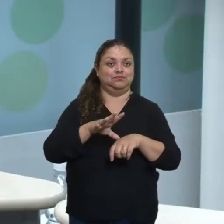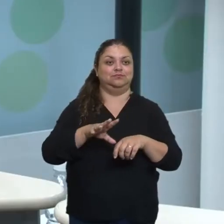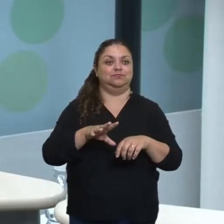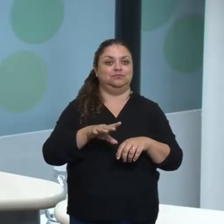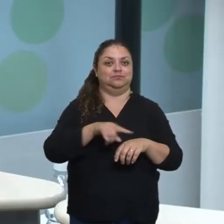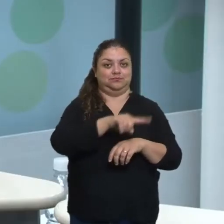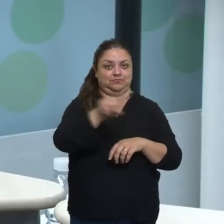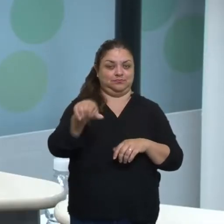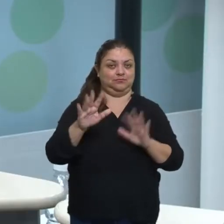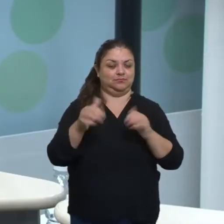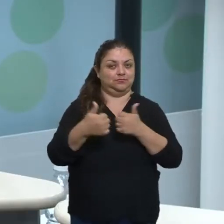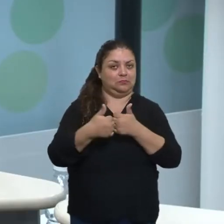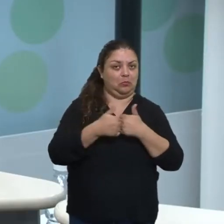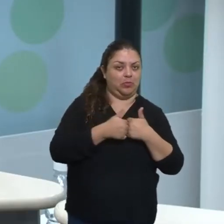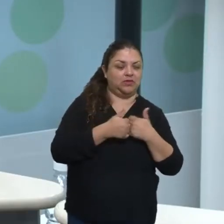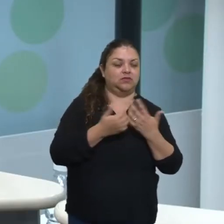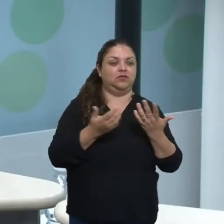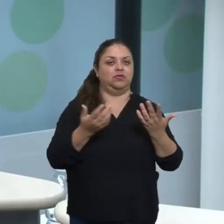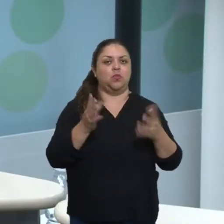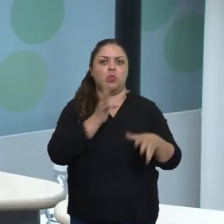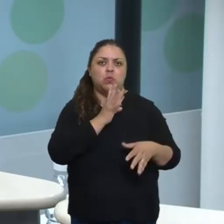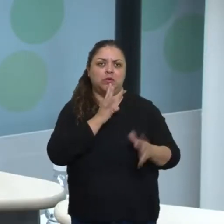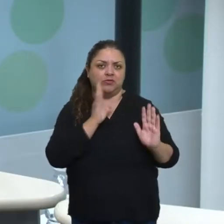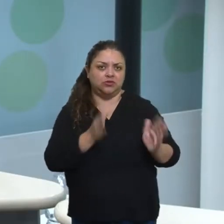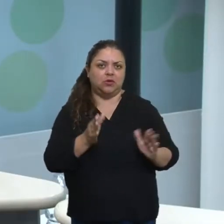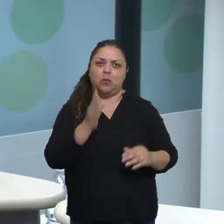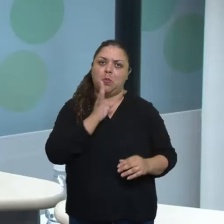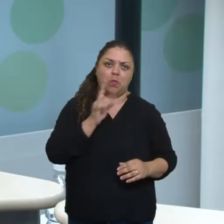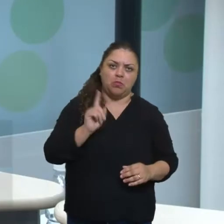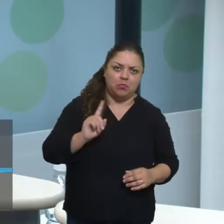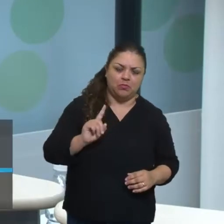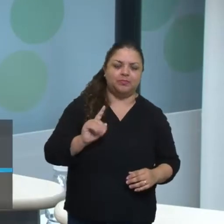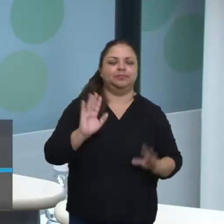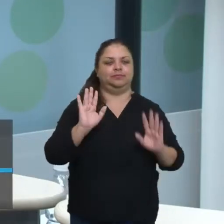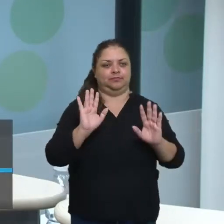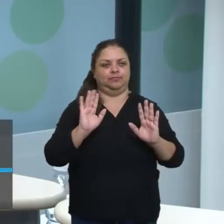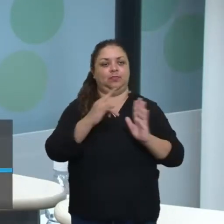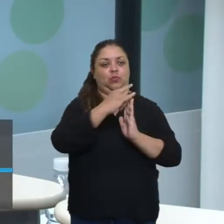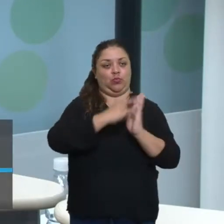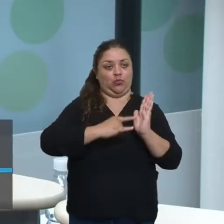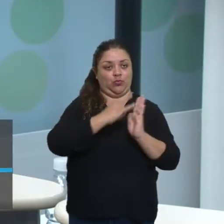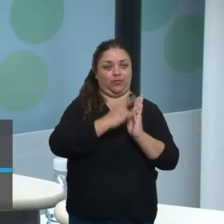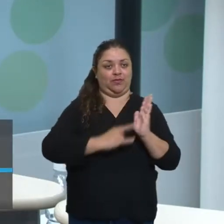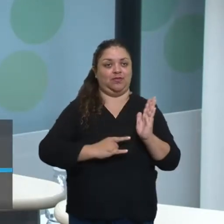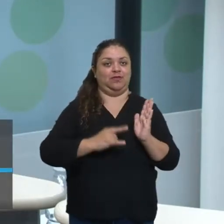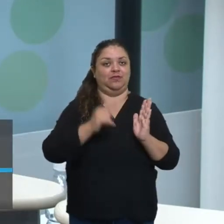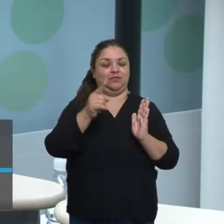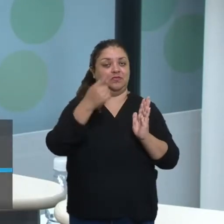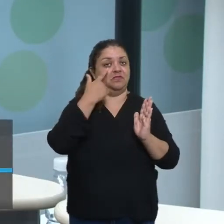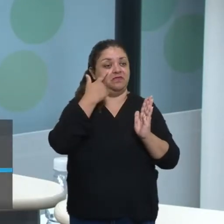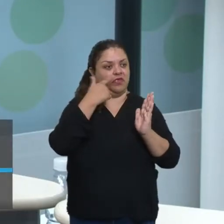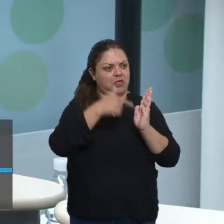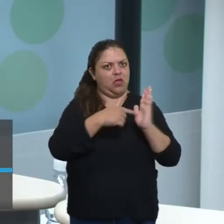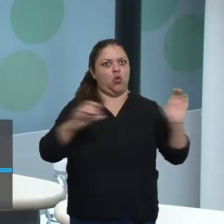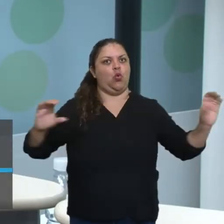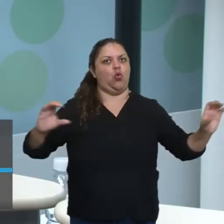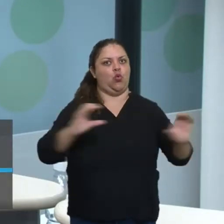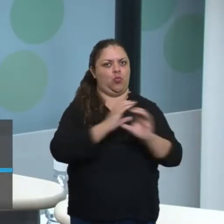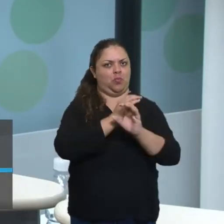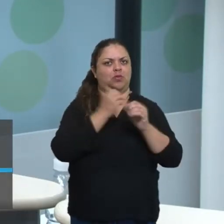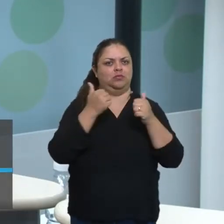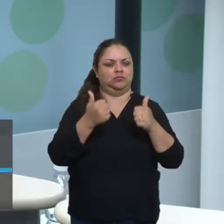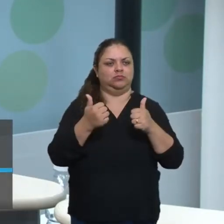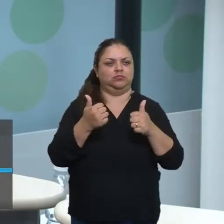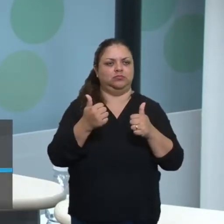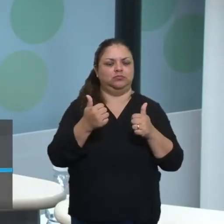estão acompanhando já conhecia Quem não conhecia então o documento vai pegar ele um pouco mais completo do